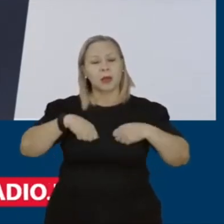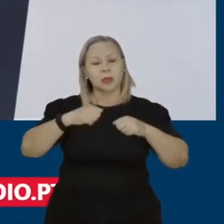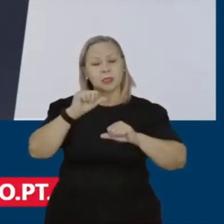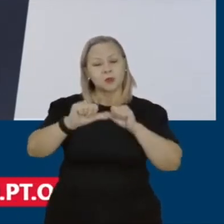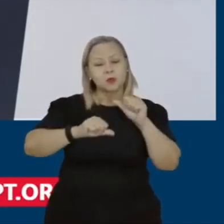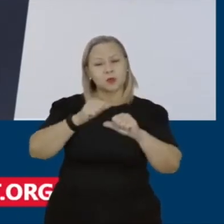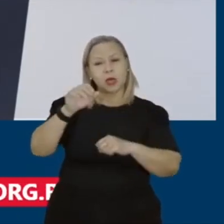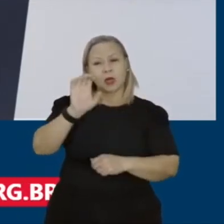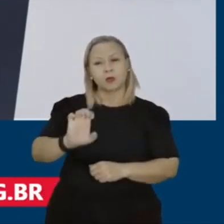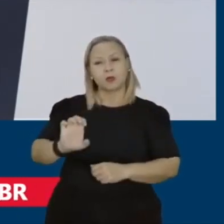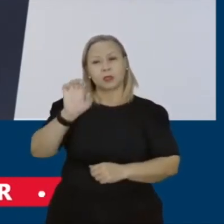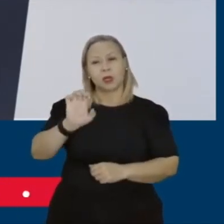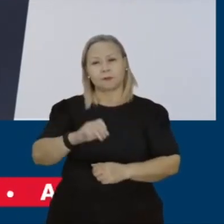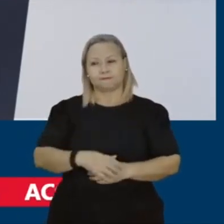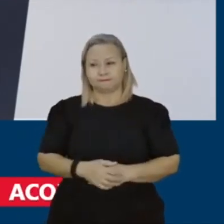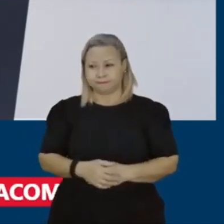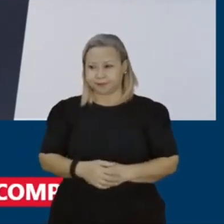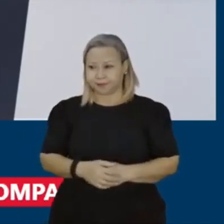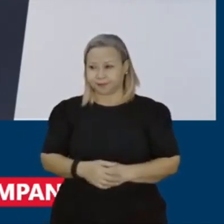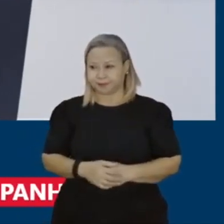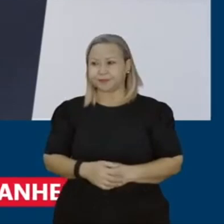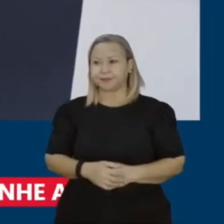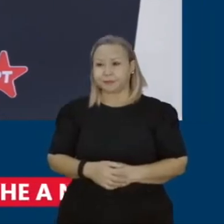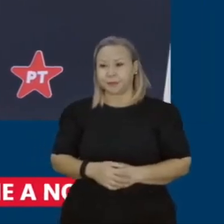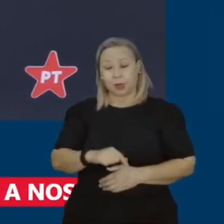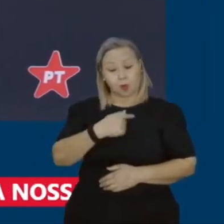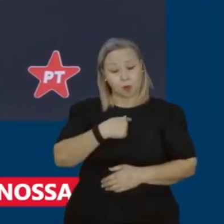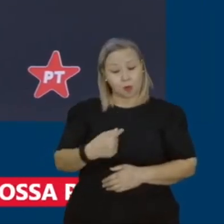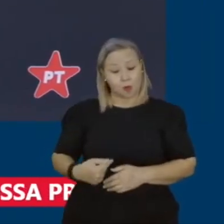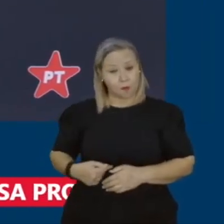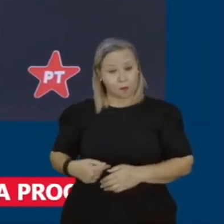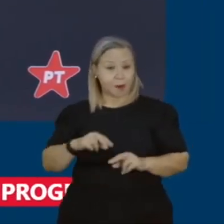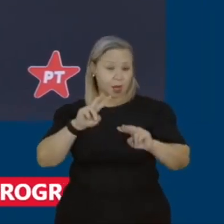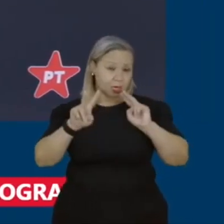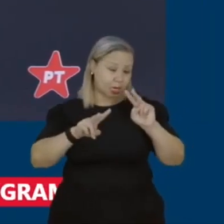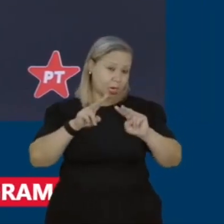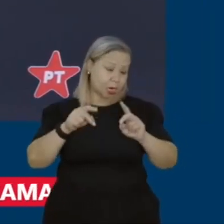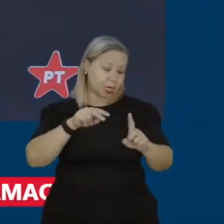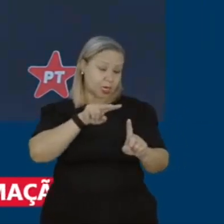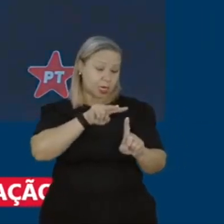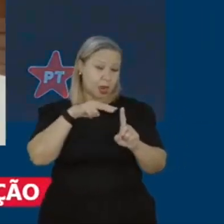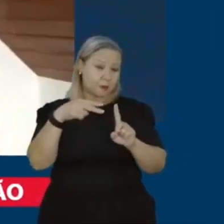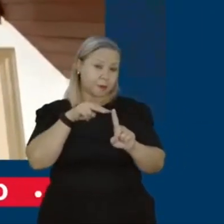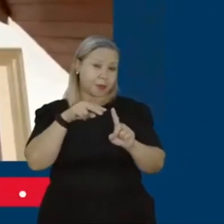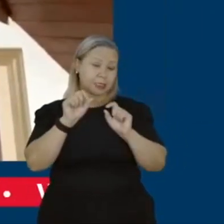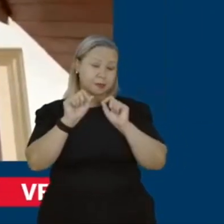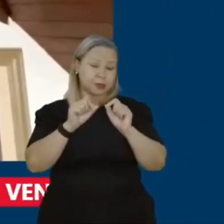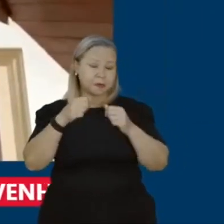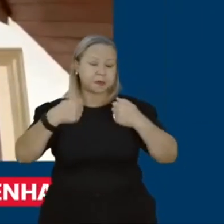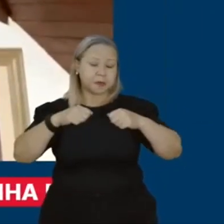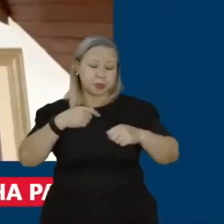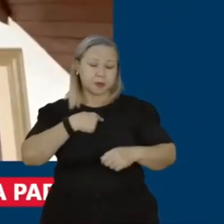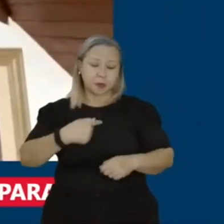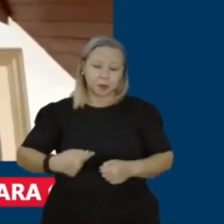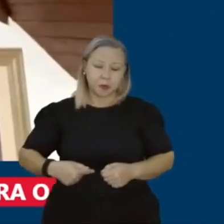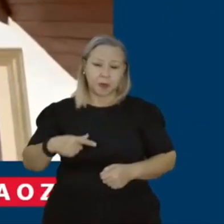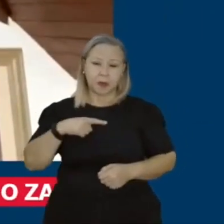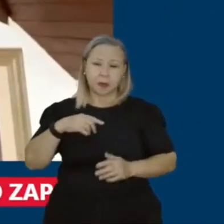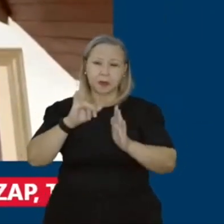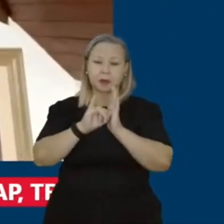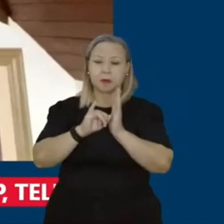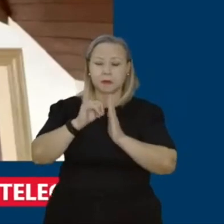opinião? Mudar o governo e a visão. Nós precisamos de um governo que tenha identidade com o povo, que veja as pessoas